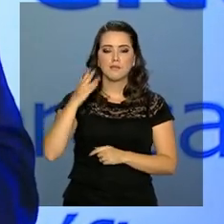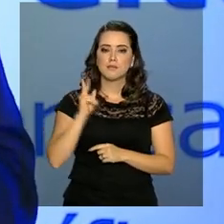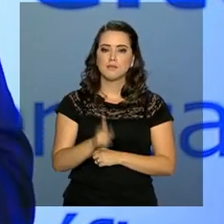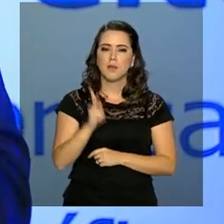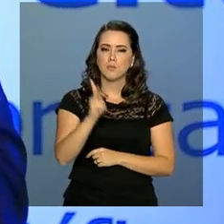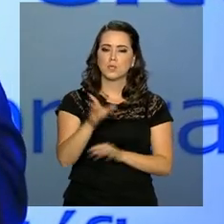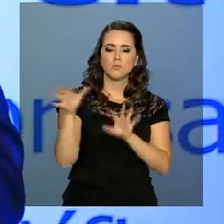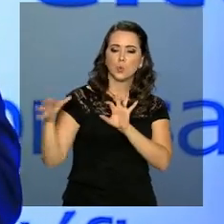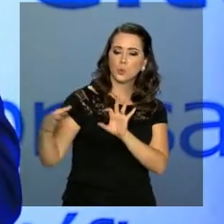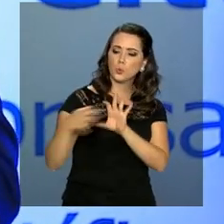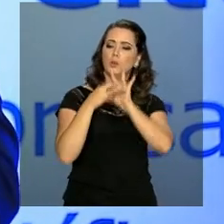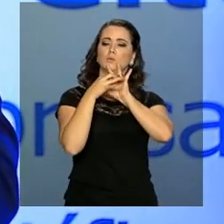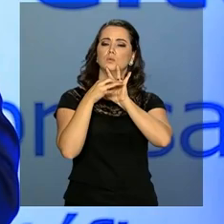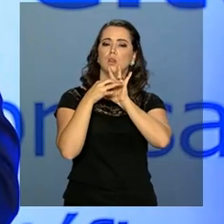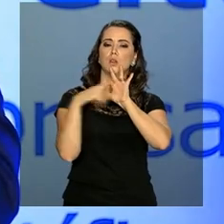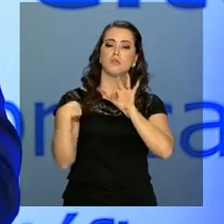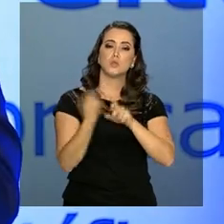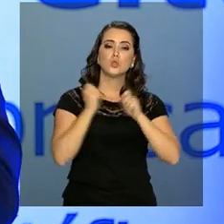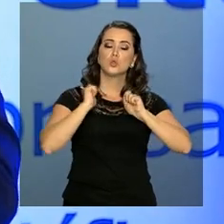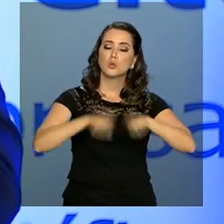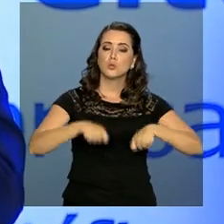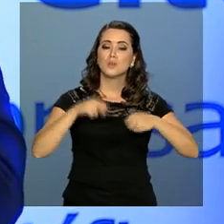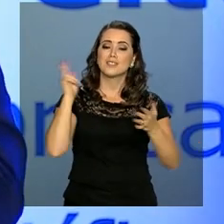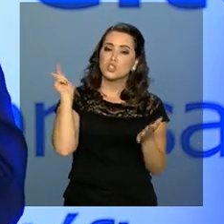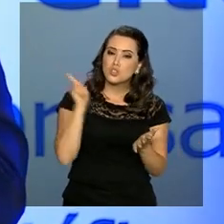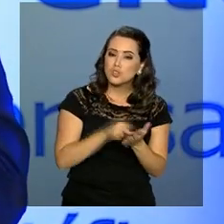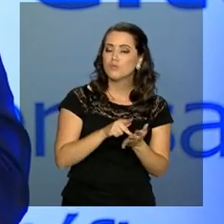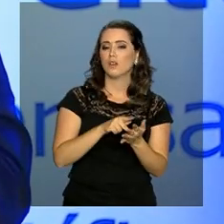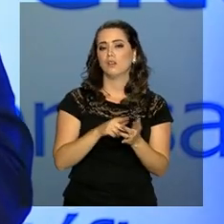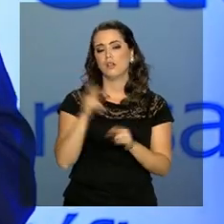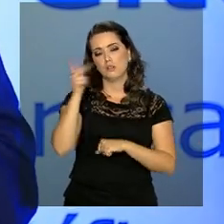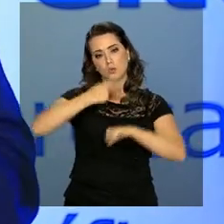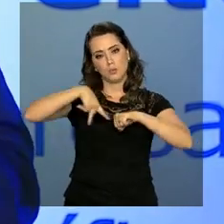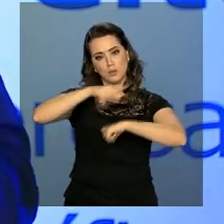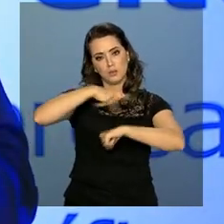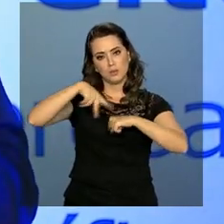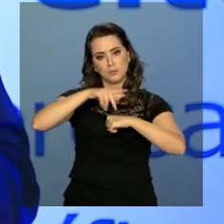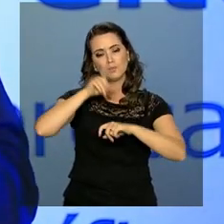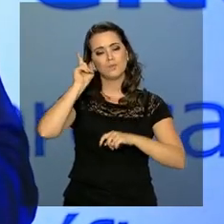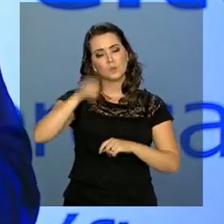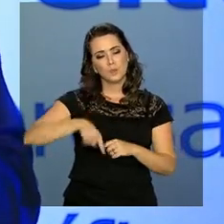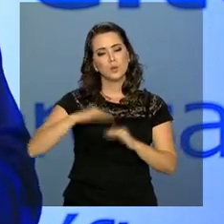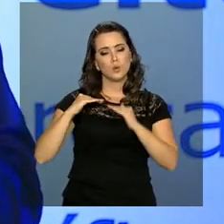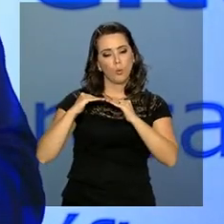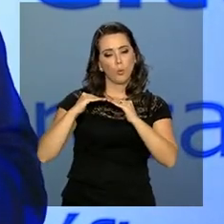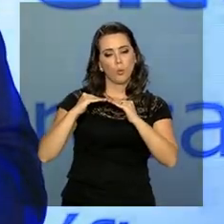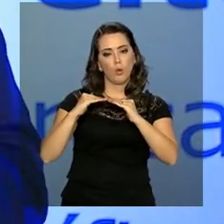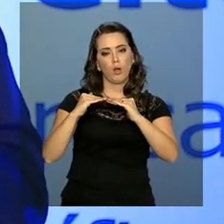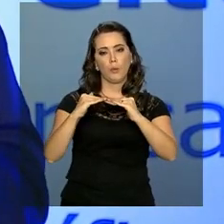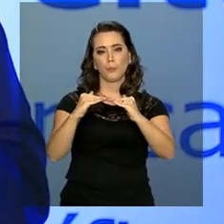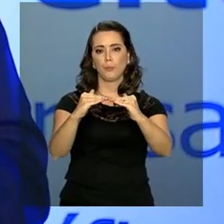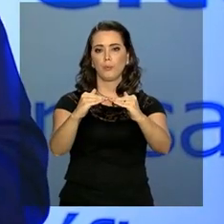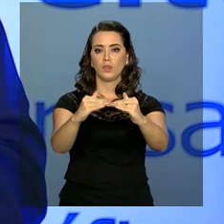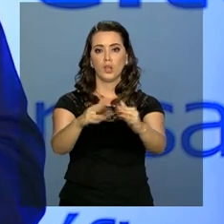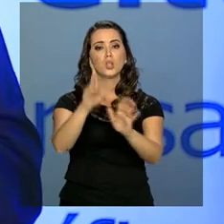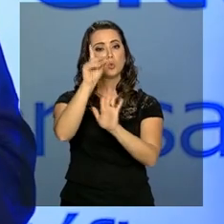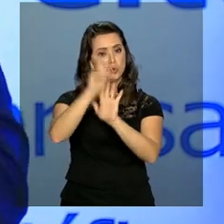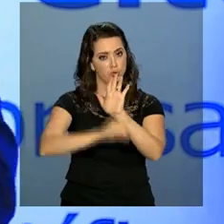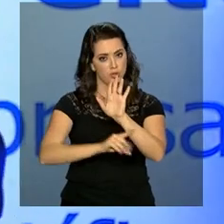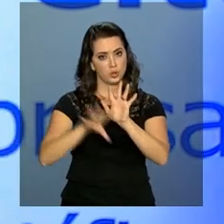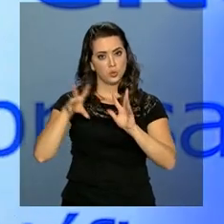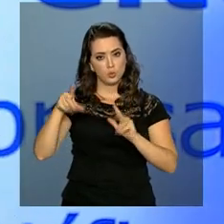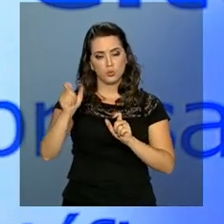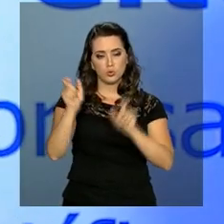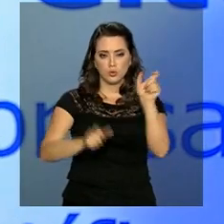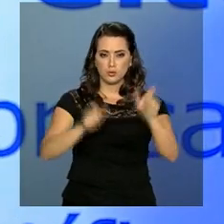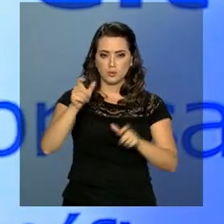mais unidos, para que a gente possa, de fato, ter um país que seja igual e que os direitos de